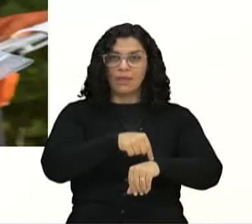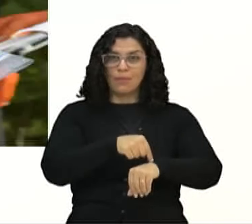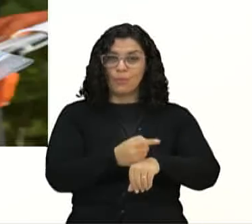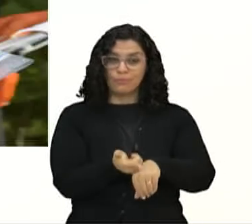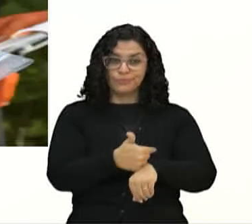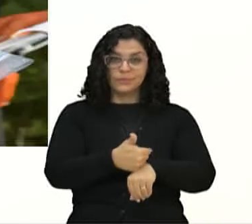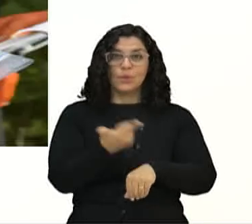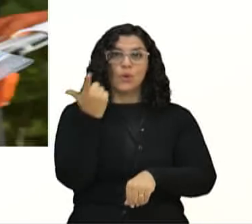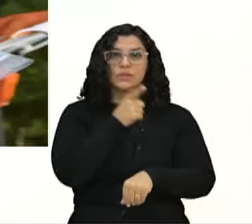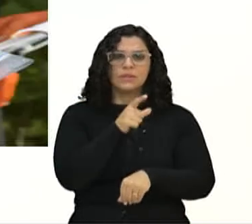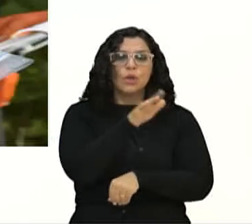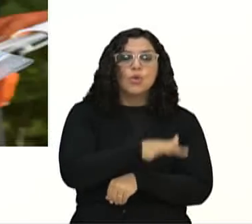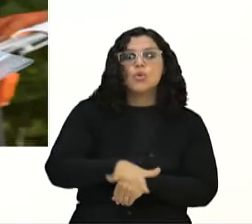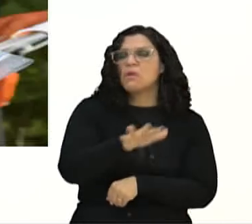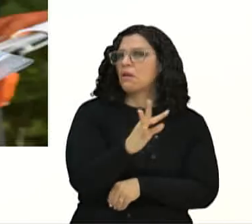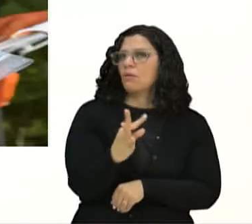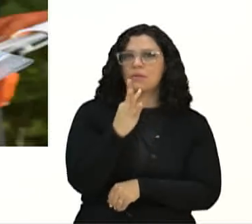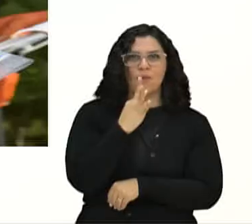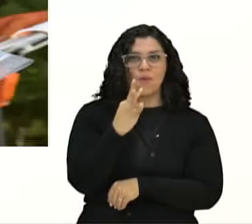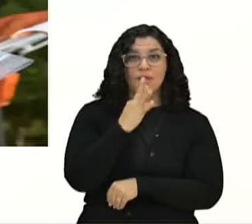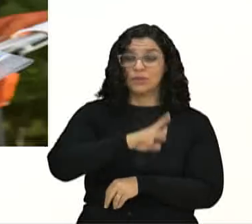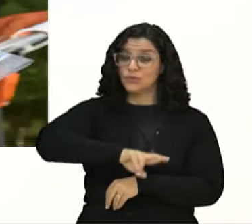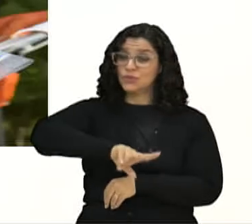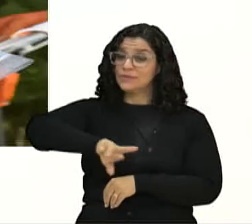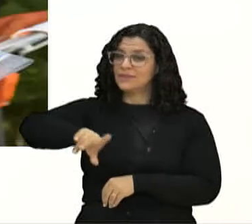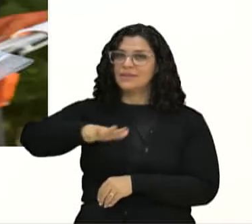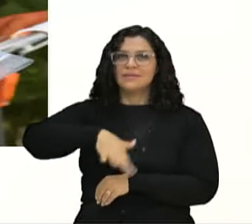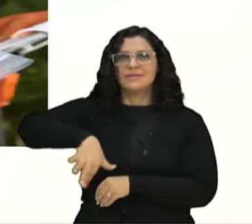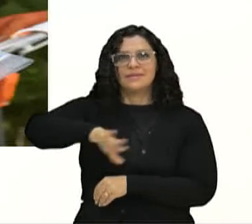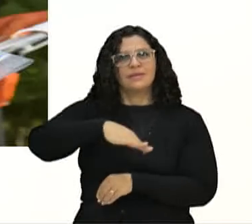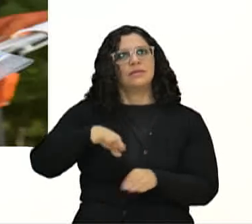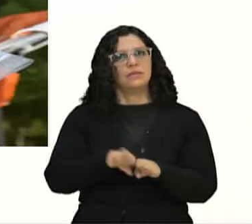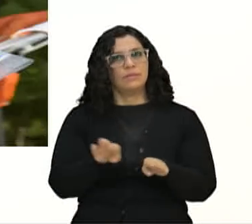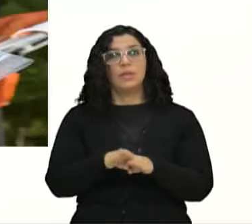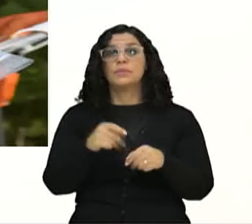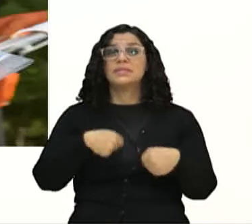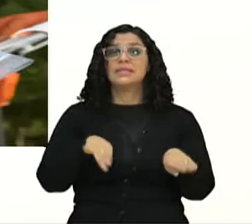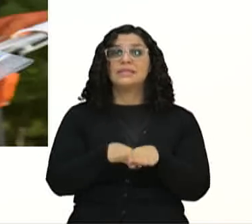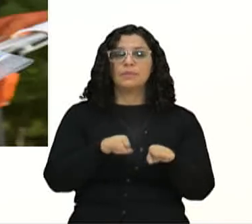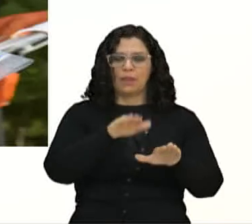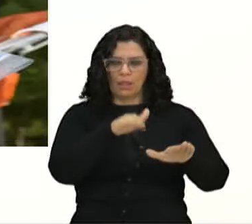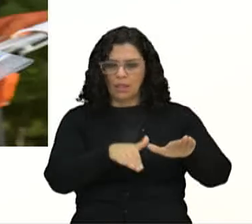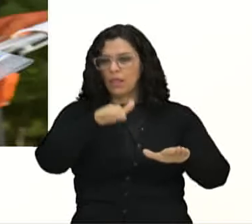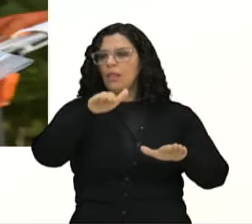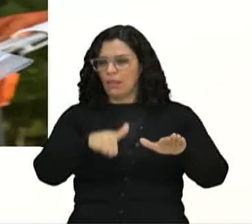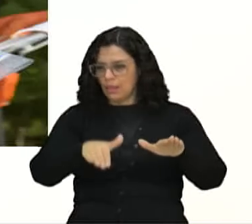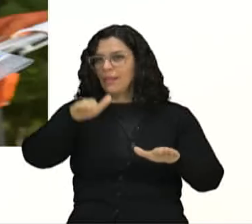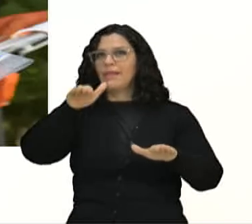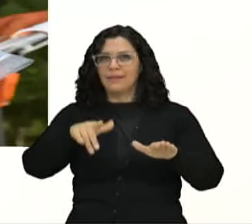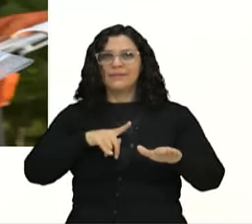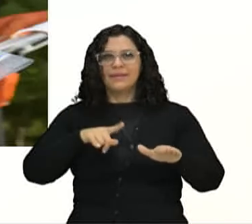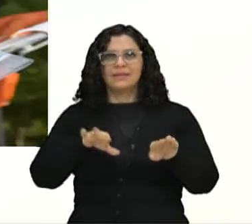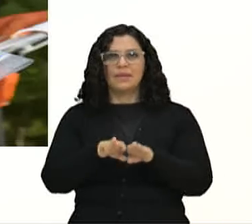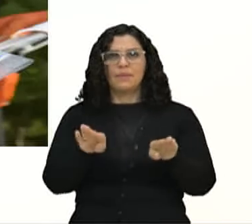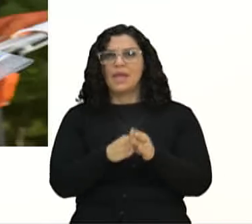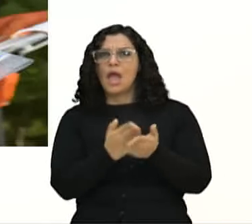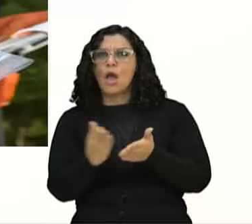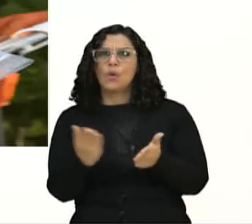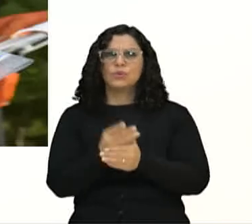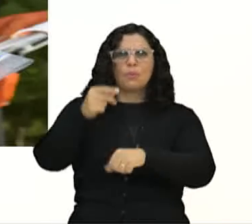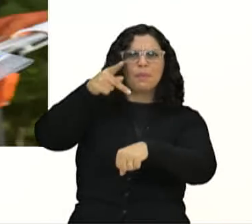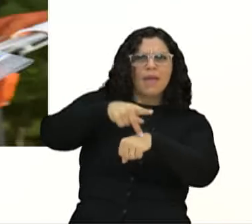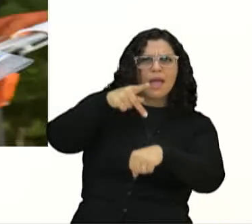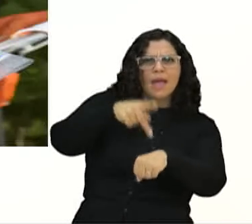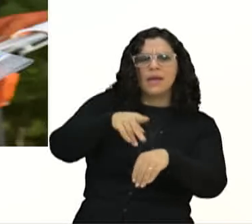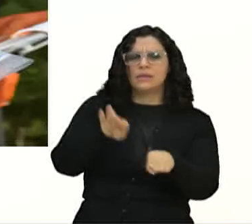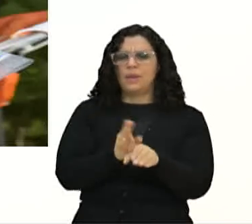em terreno desconhecido e variado. Então, que tenha diferenças de nível, desnível, passa por uma rocha,